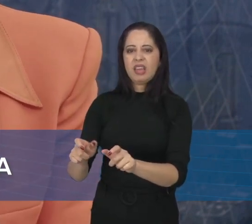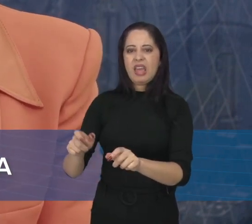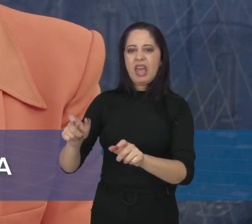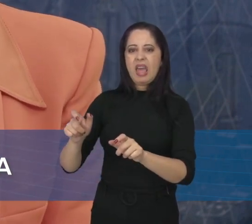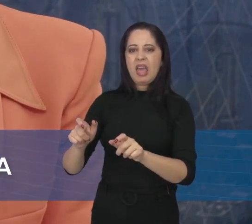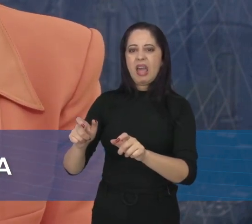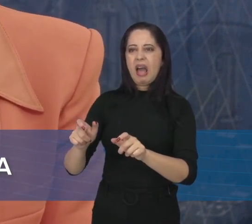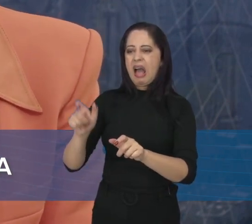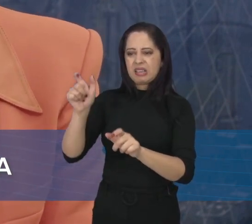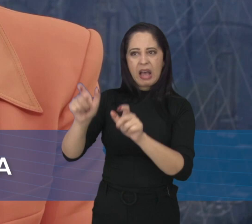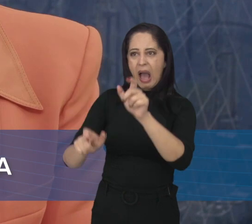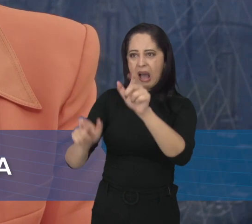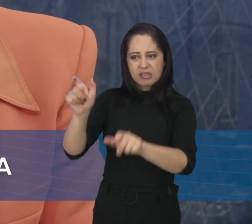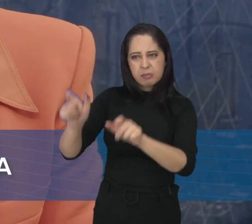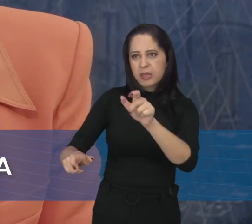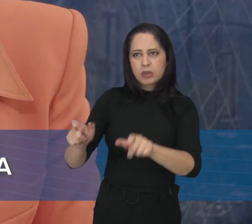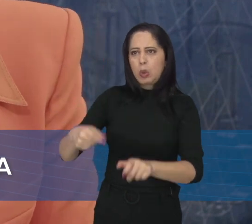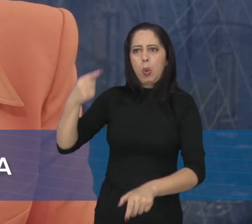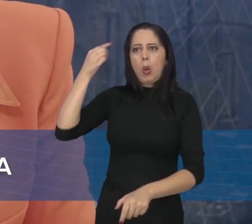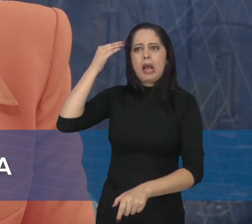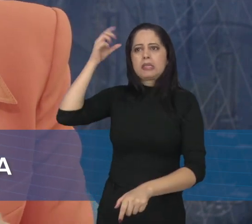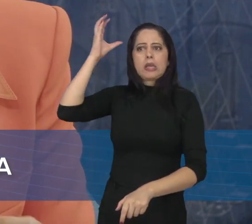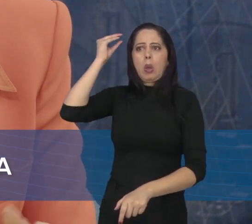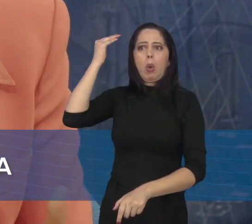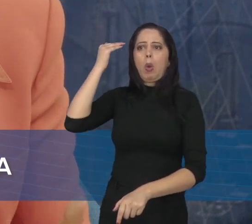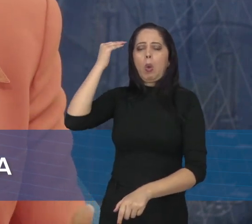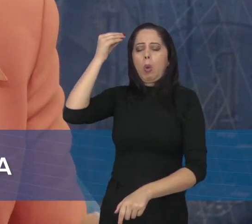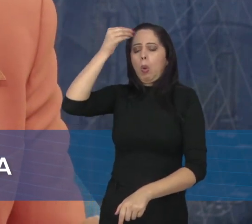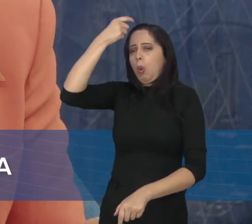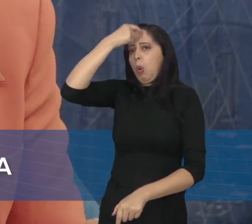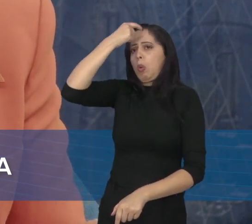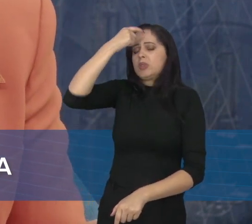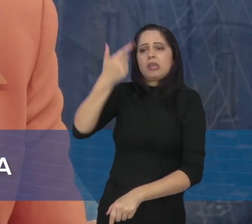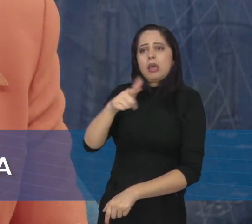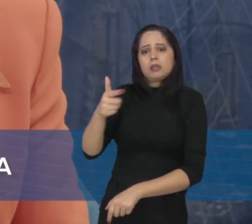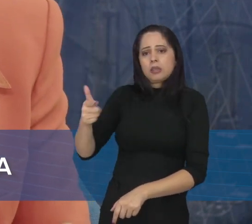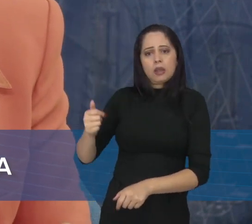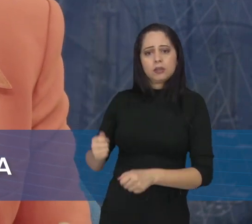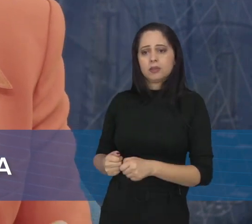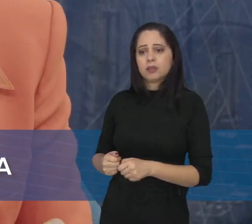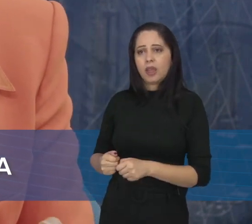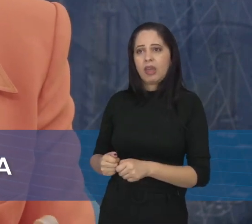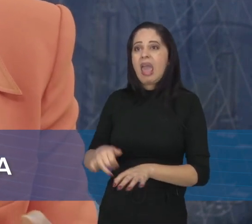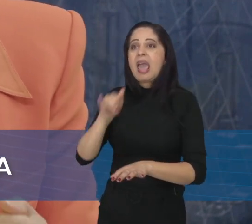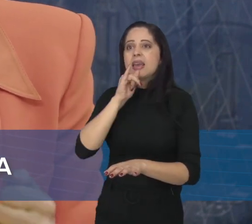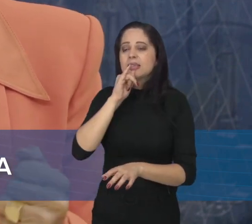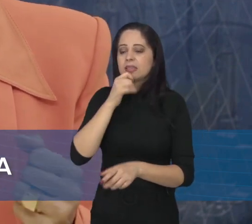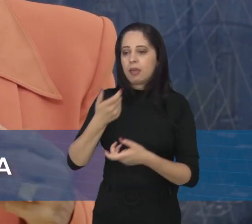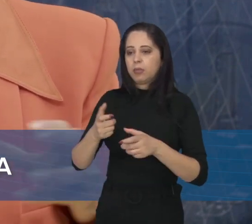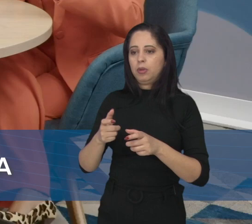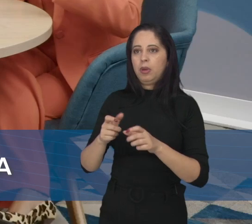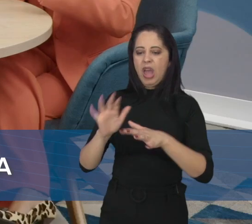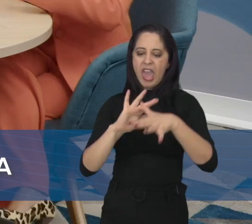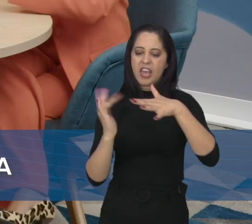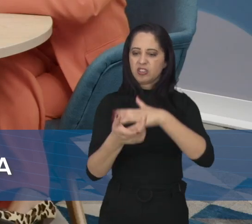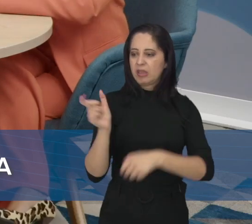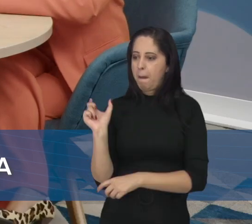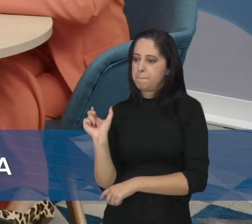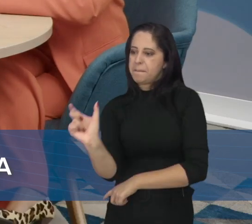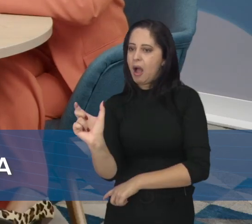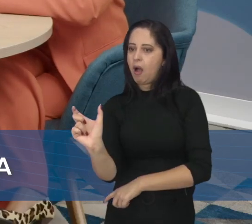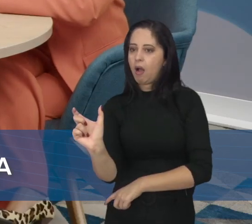da semente que estão lançando, como um recorte de um vídeo desse que pode acabar com a vida de uma pessoa. Entende? Então, ainda mais em períodos